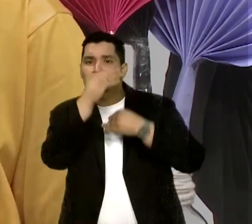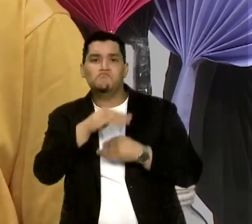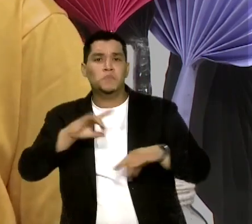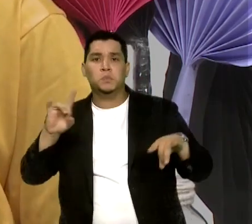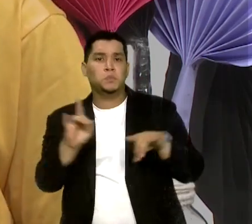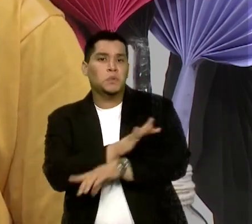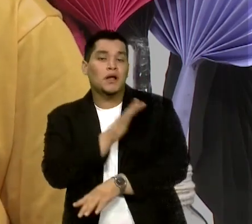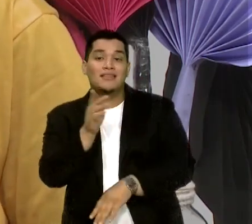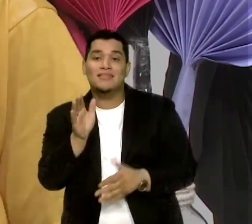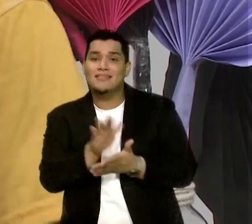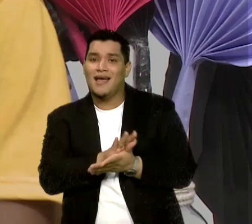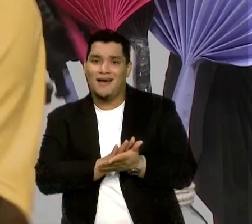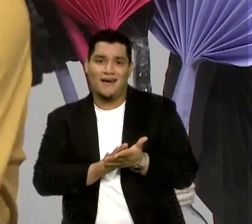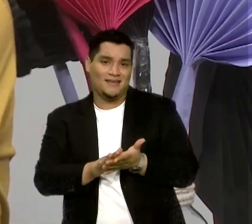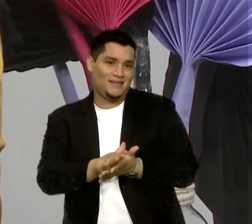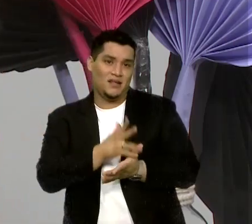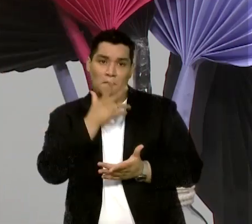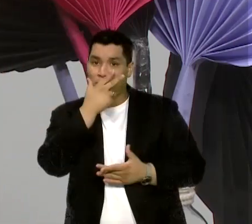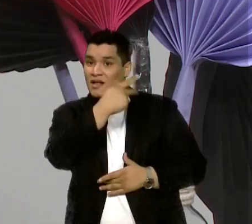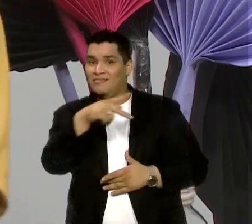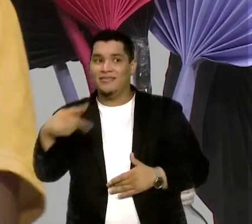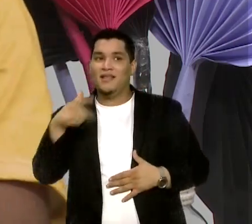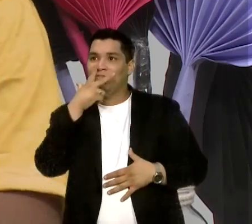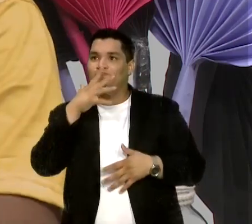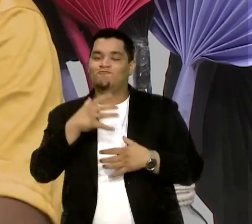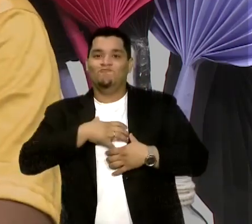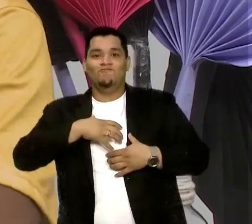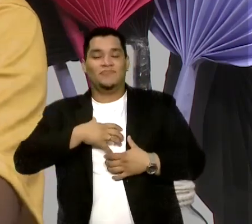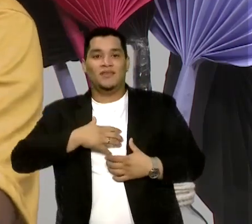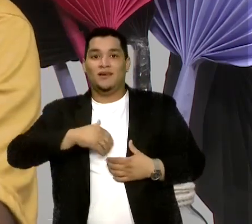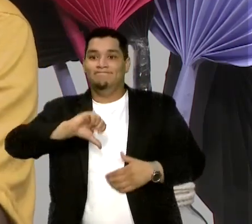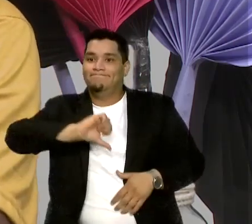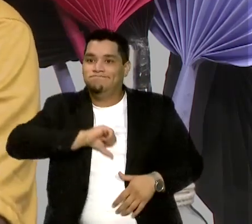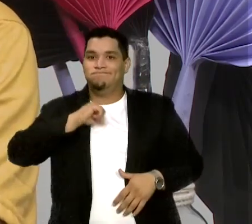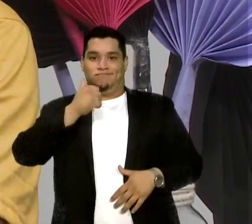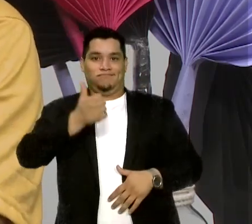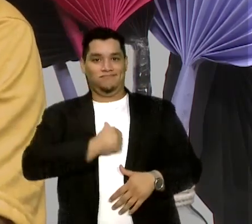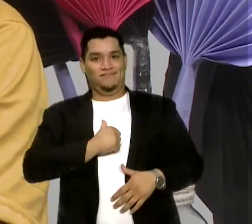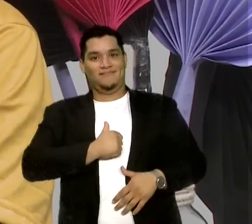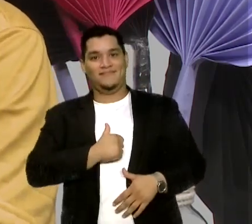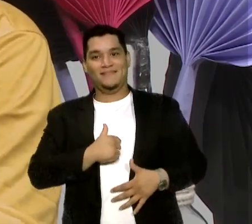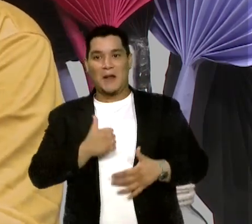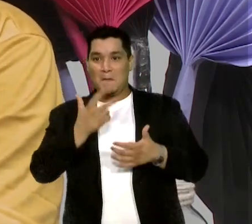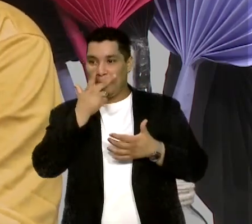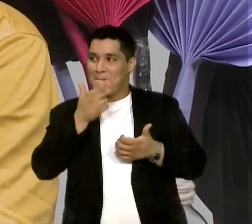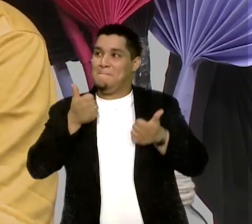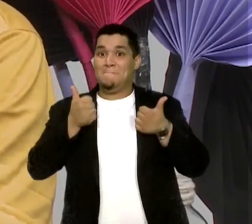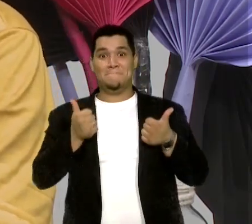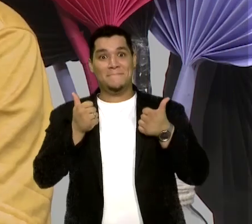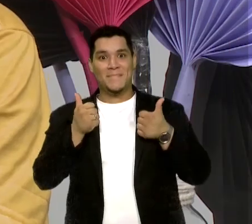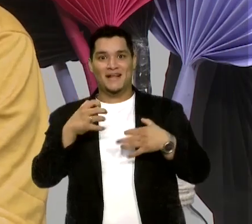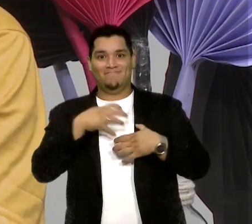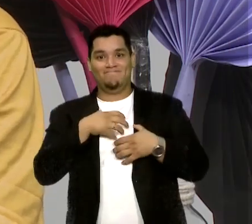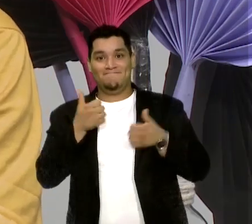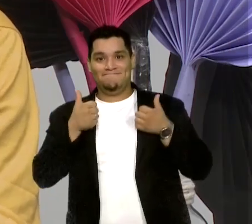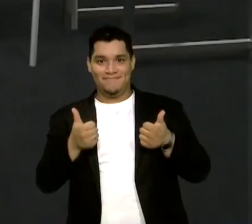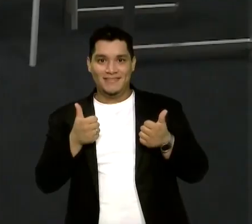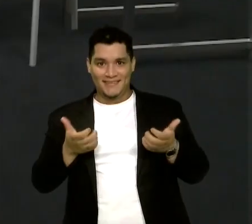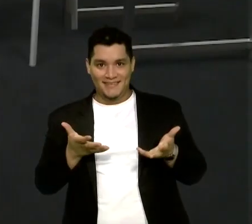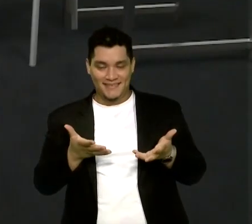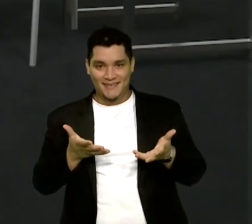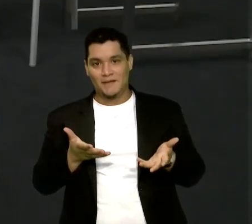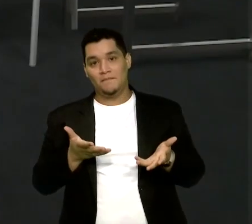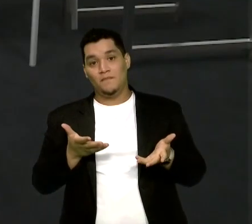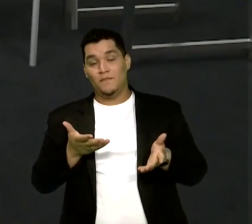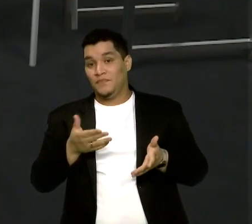isso novamente a elas, elas conseguem se amar e passar esse afeto também para os pequeninos. E daí, e